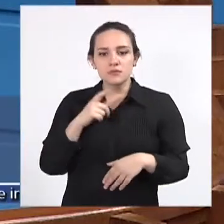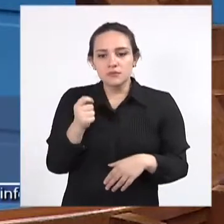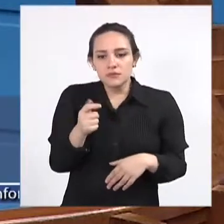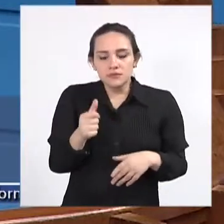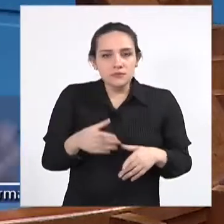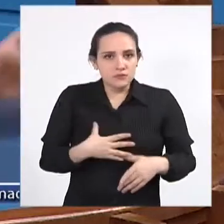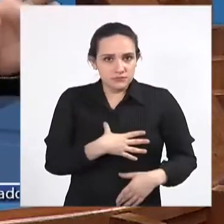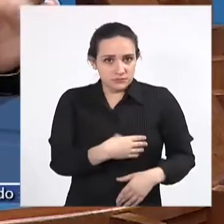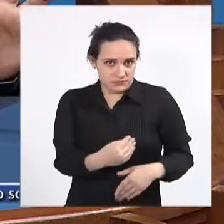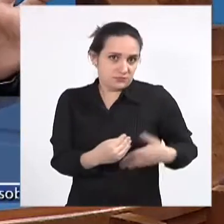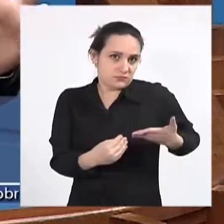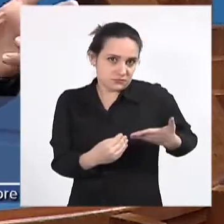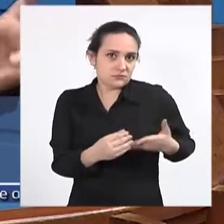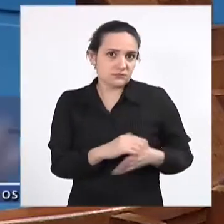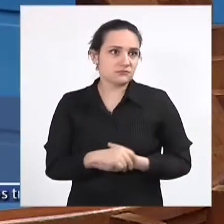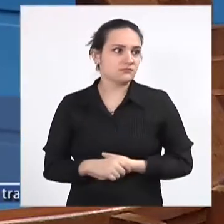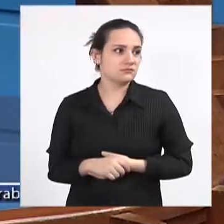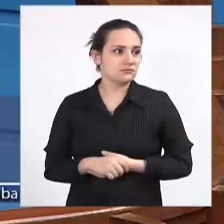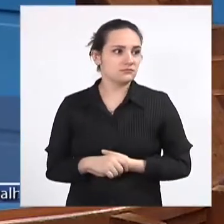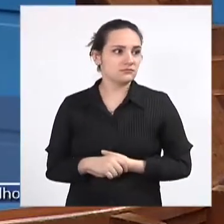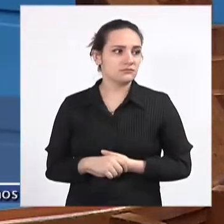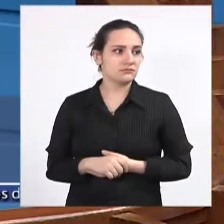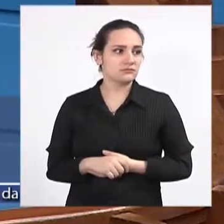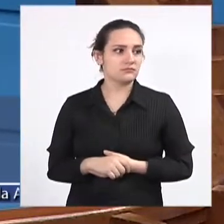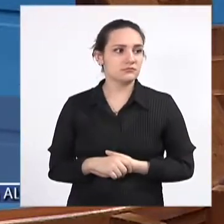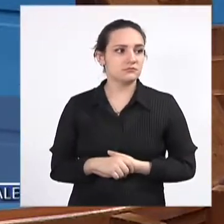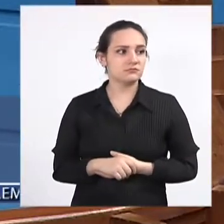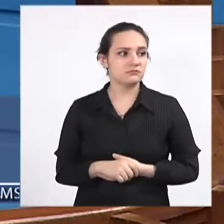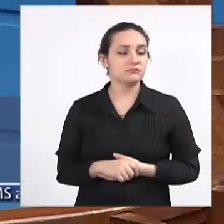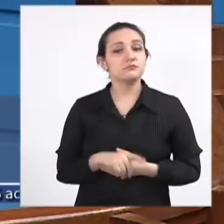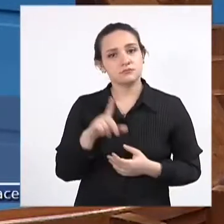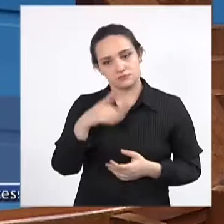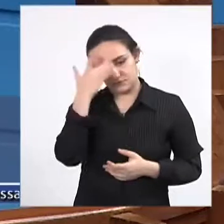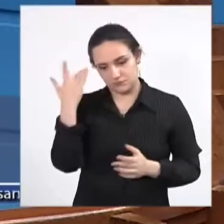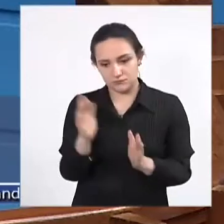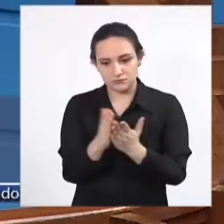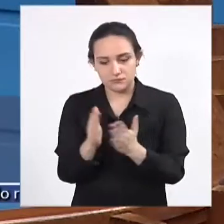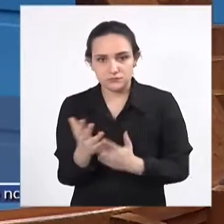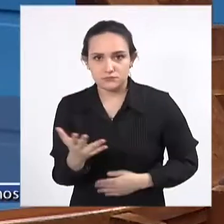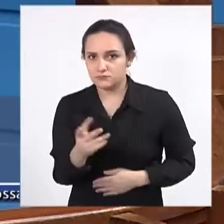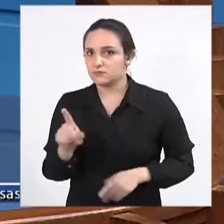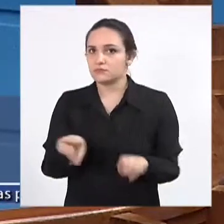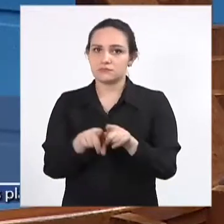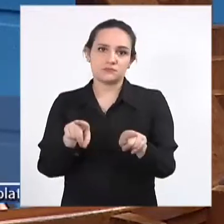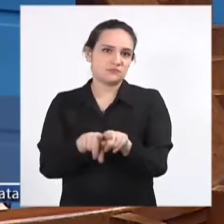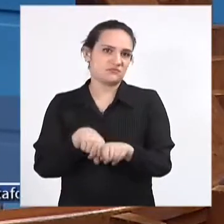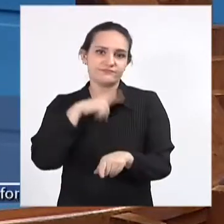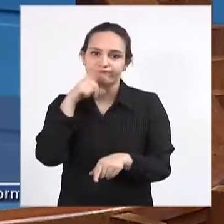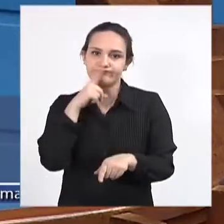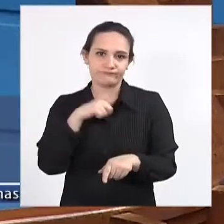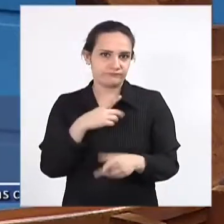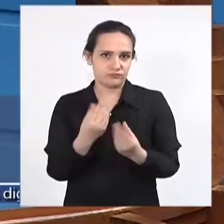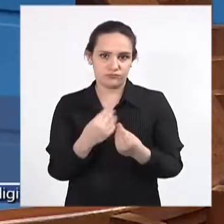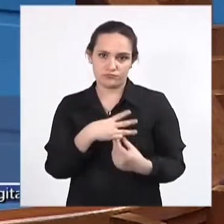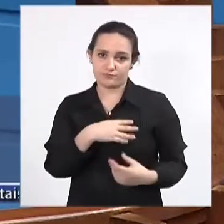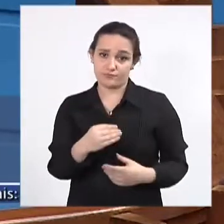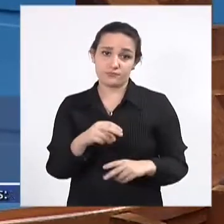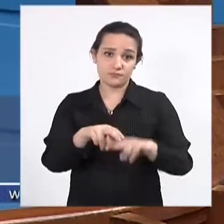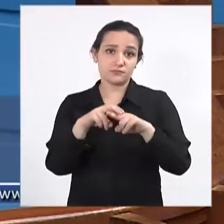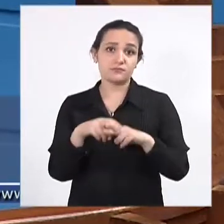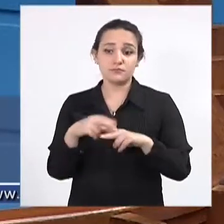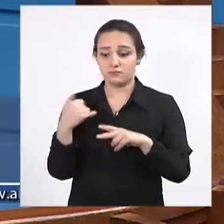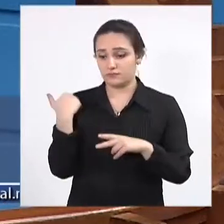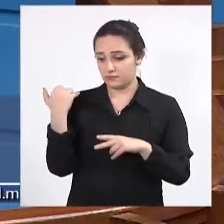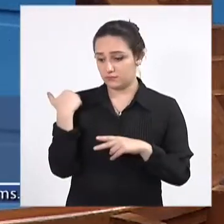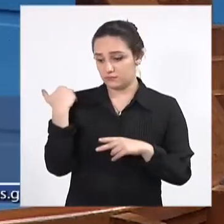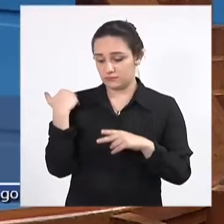filhos, inclusive aqueles de classe mais baixa, portanto, cada vez mais teremos mais idosos